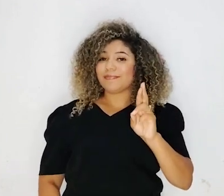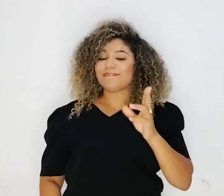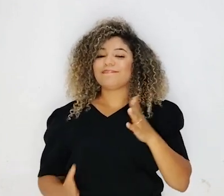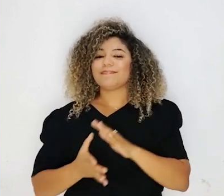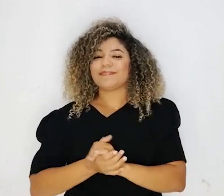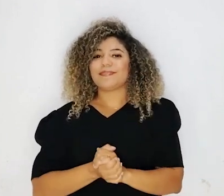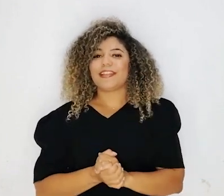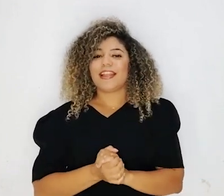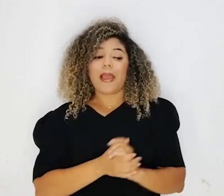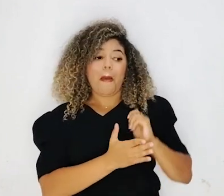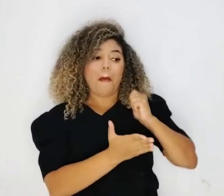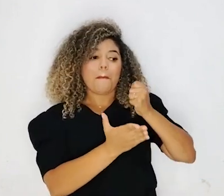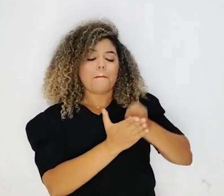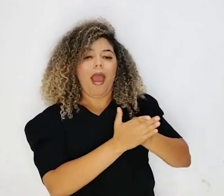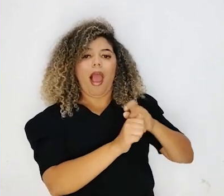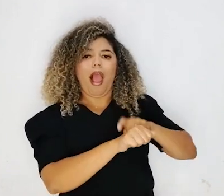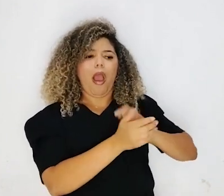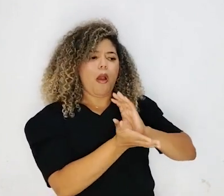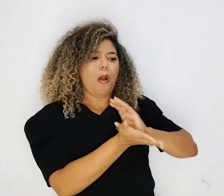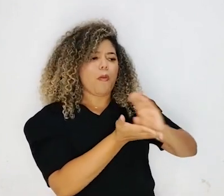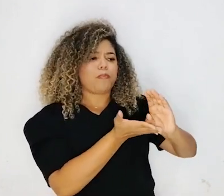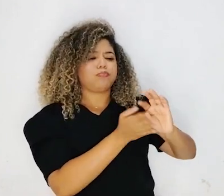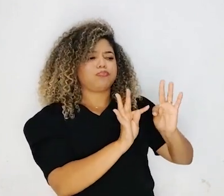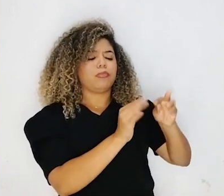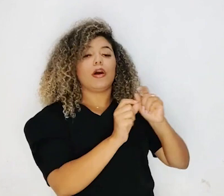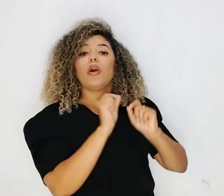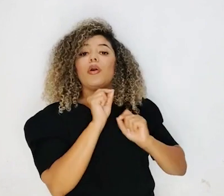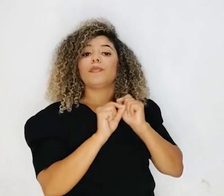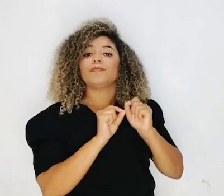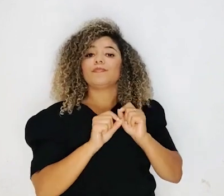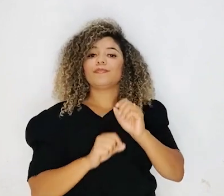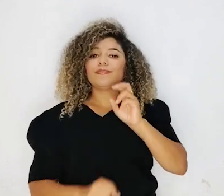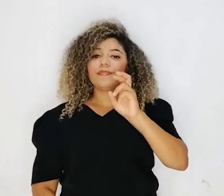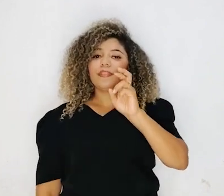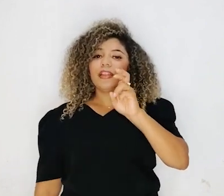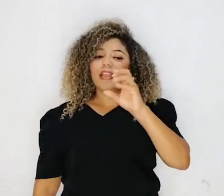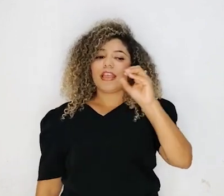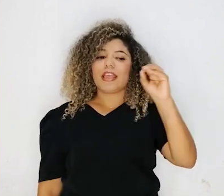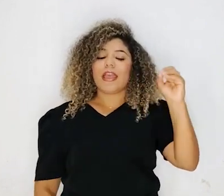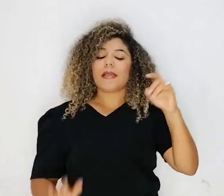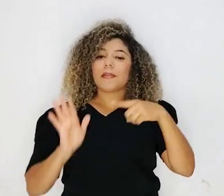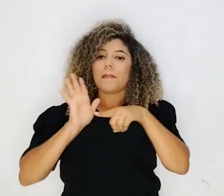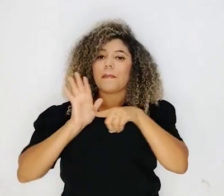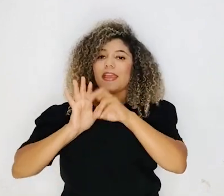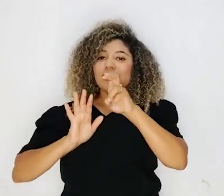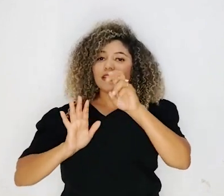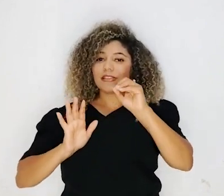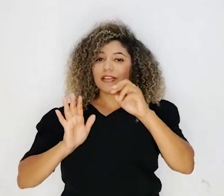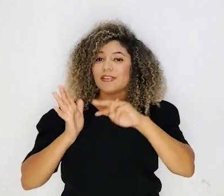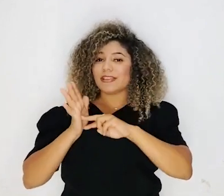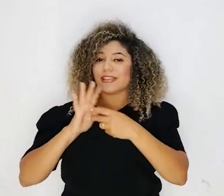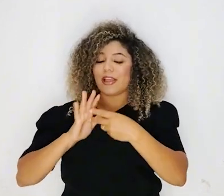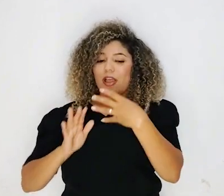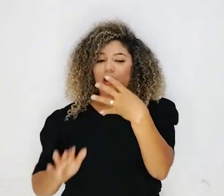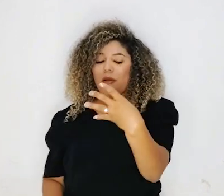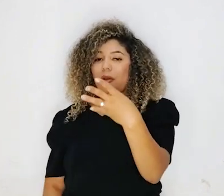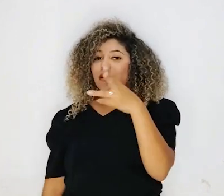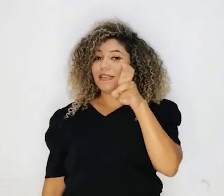seria, se fosse pago à vista nessa negociação, 500 menos 50, que é